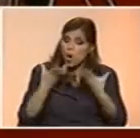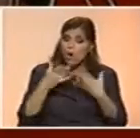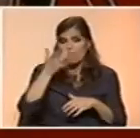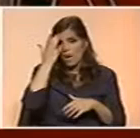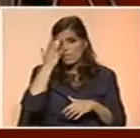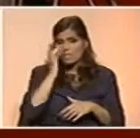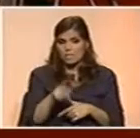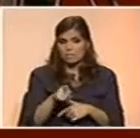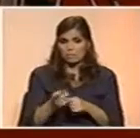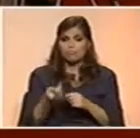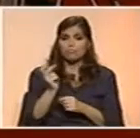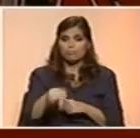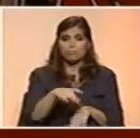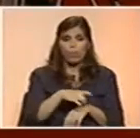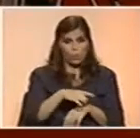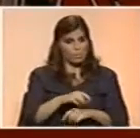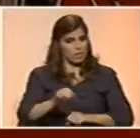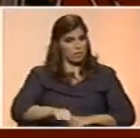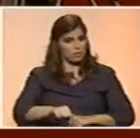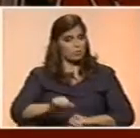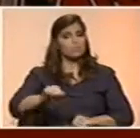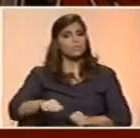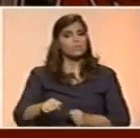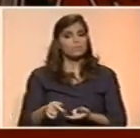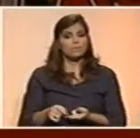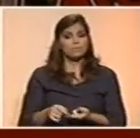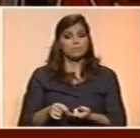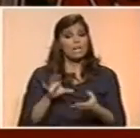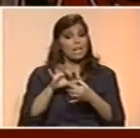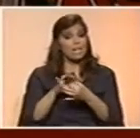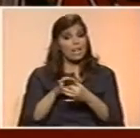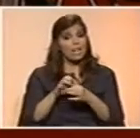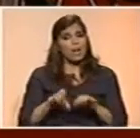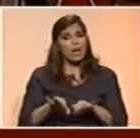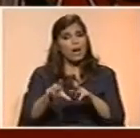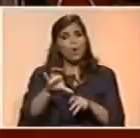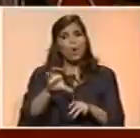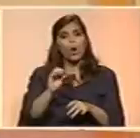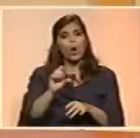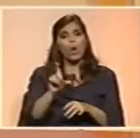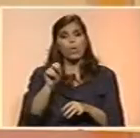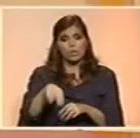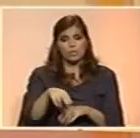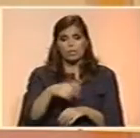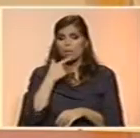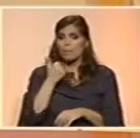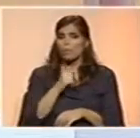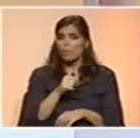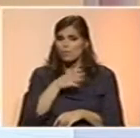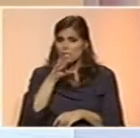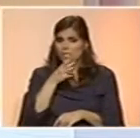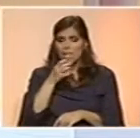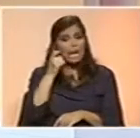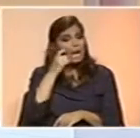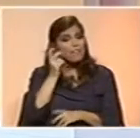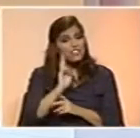pode potenciar mais o aparecimento da doença, é isso? Exatamente. E aí, em relação ao cancro do cólon? Mas não podemos dizer que quem é vegetariano ou foi toda a vida vegetariano